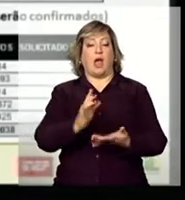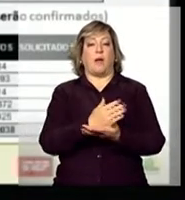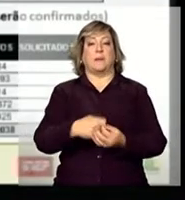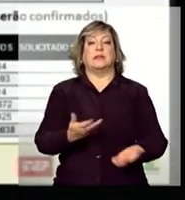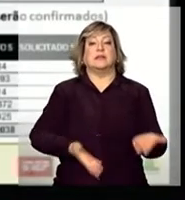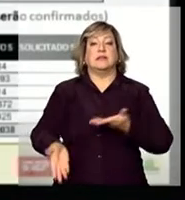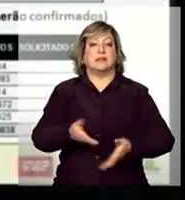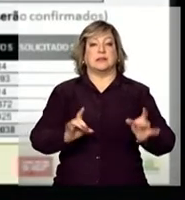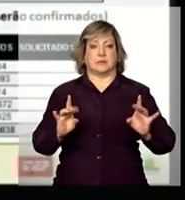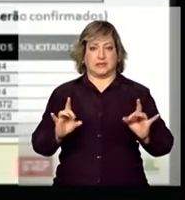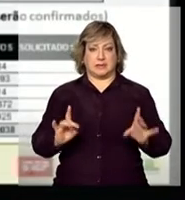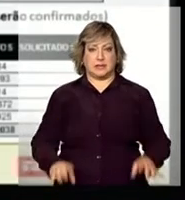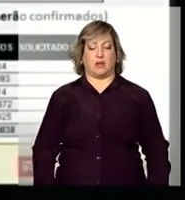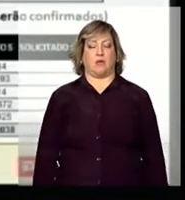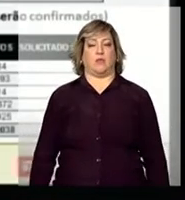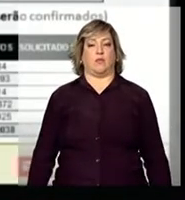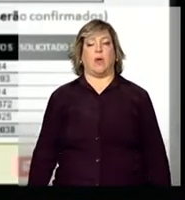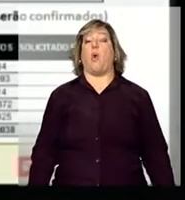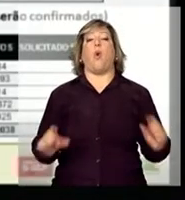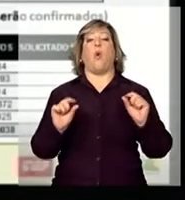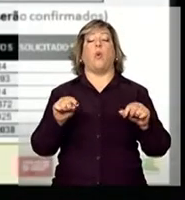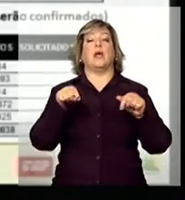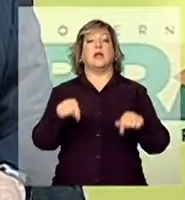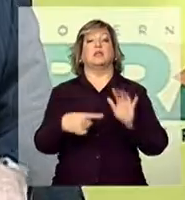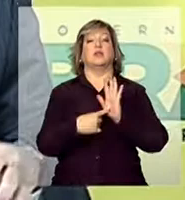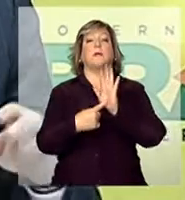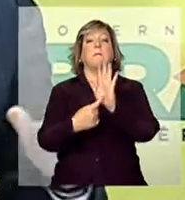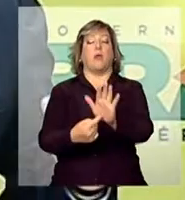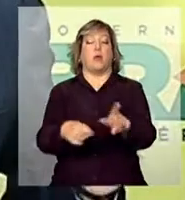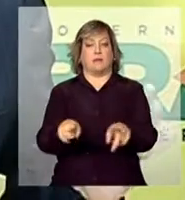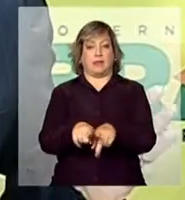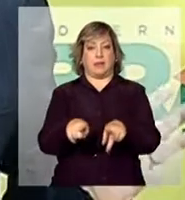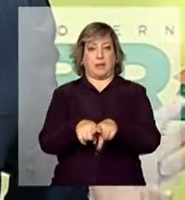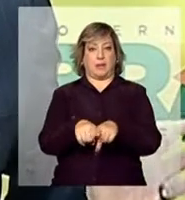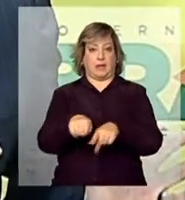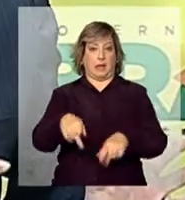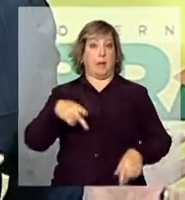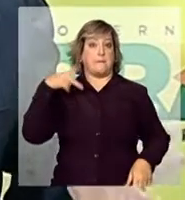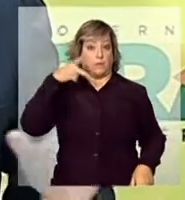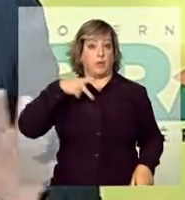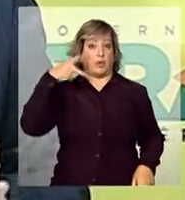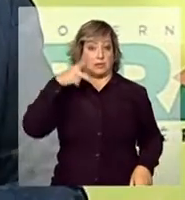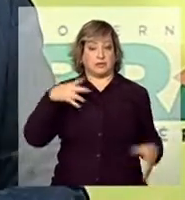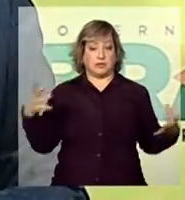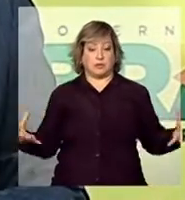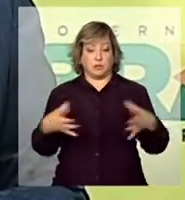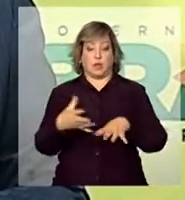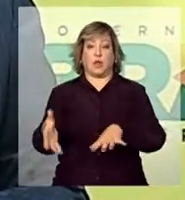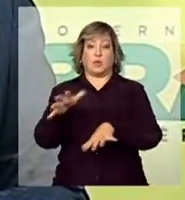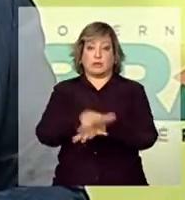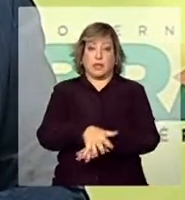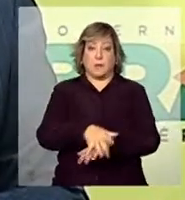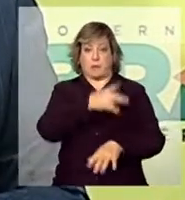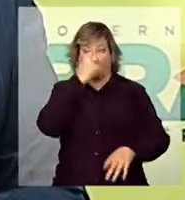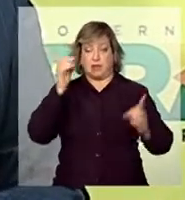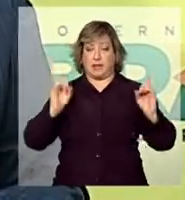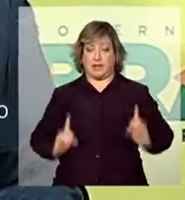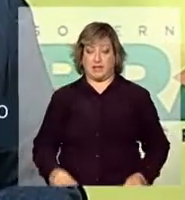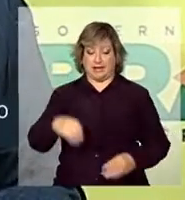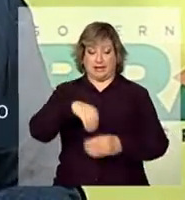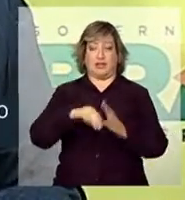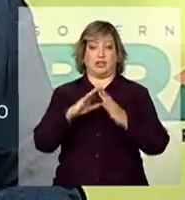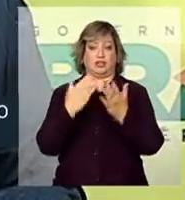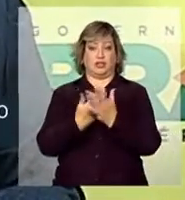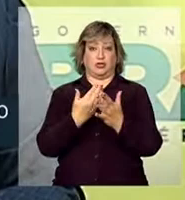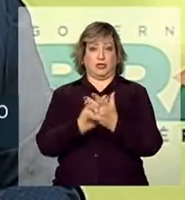especial é o quê que isso reflete também a política de inclusão dos deficientes na escola pública tá se